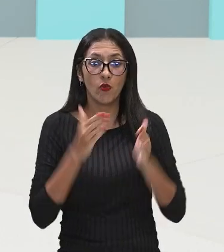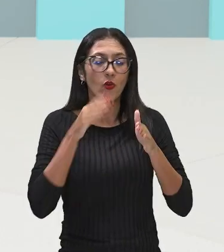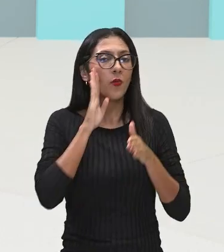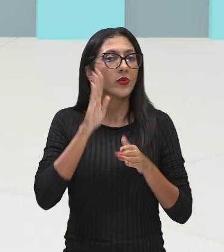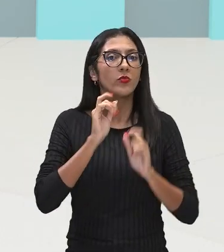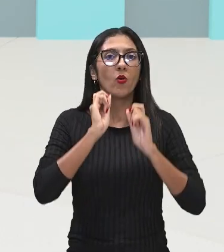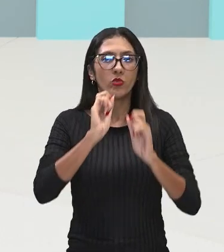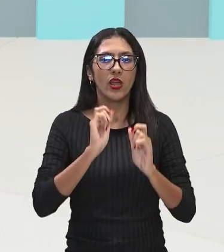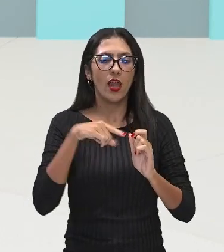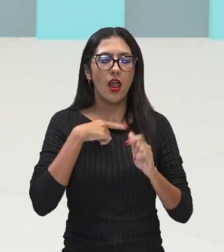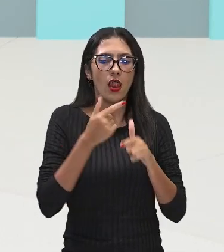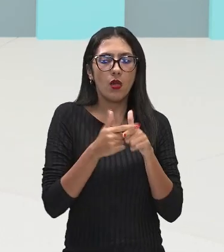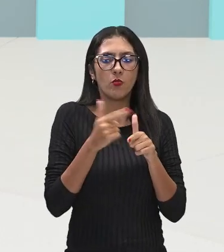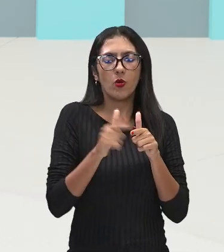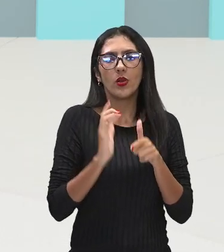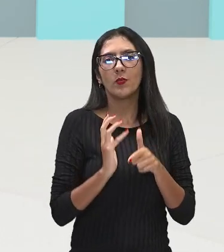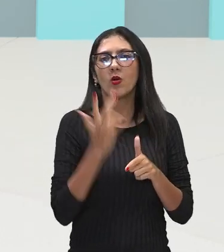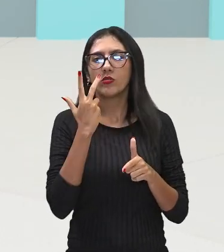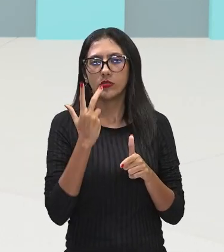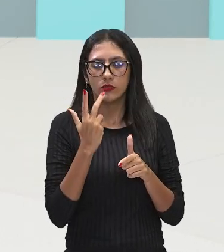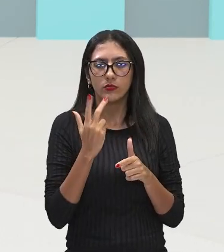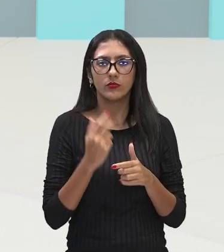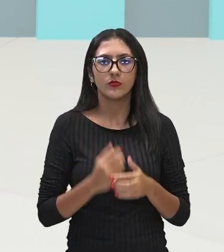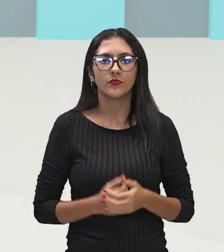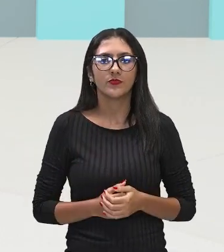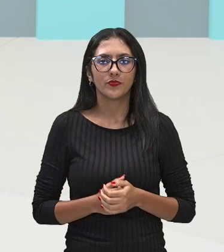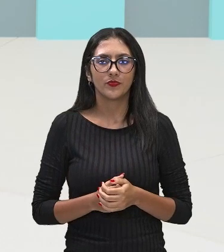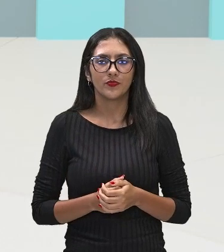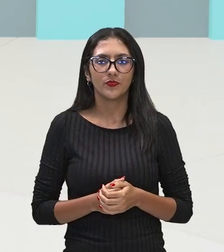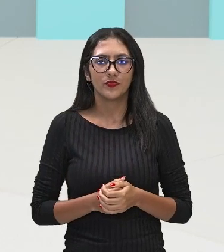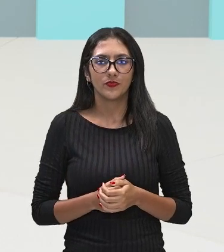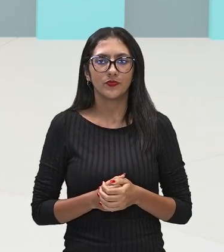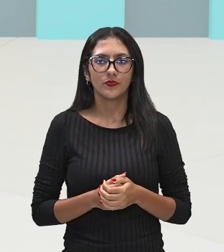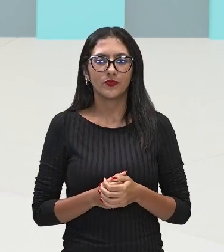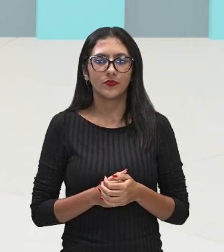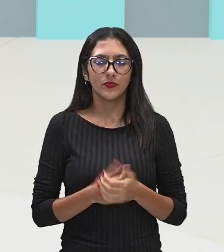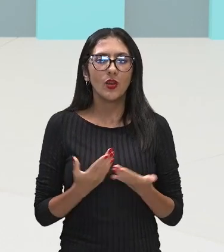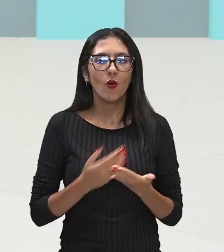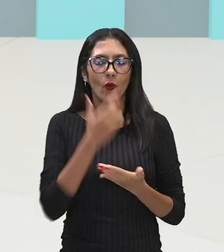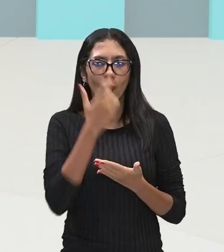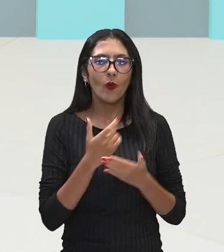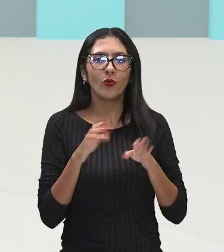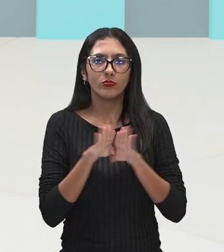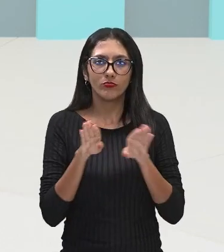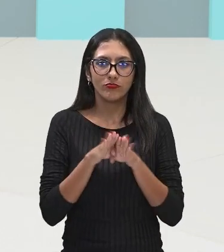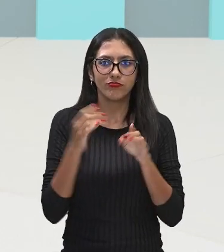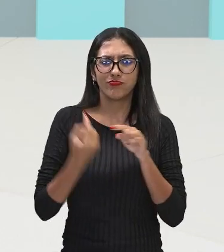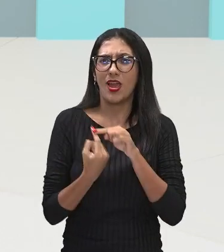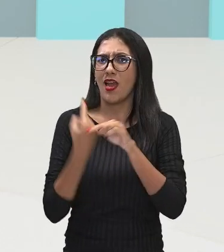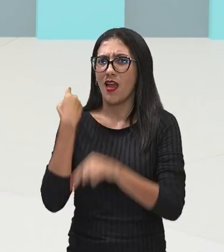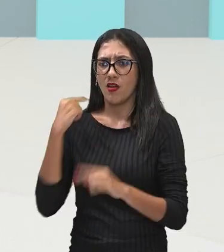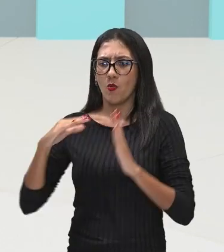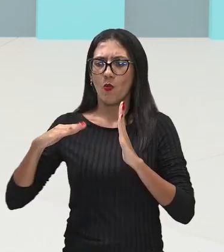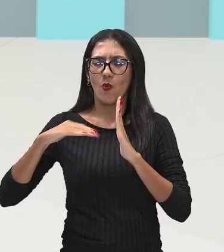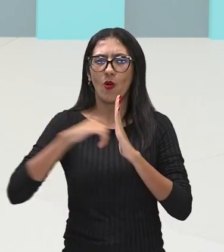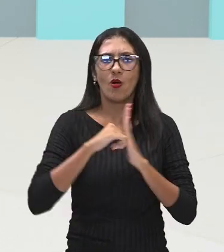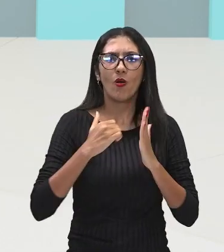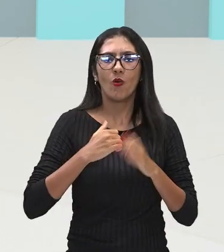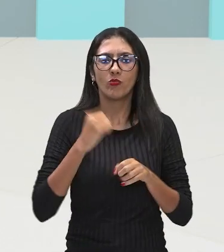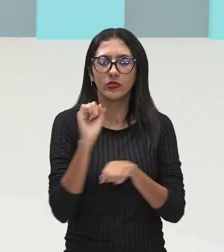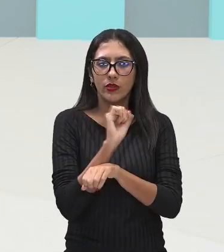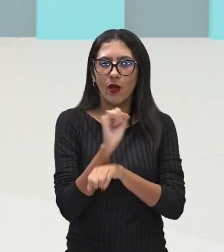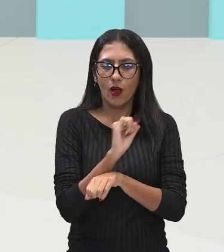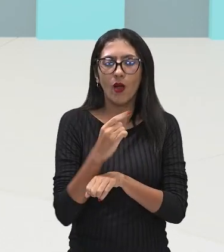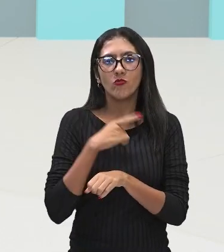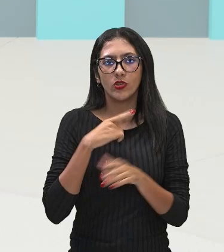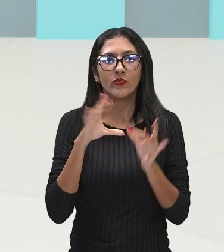professora Milena, de fato. E verdade, gente, eu sofri um acidente de carro basicamente há 1 ano. Então, se eu fosse detalhar a minha história aqui, aí eu ia